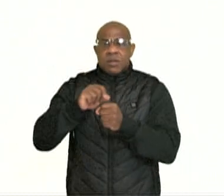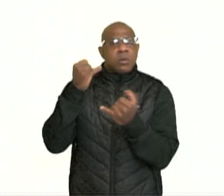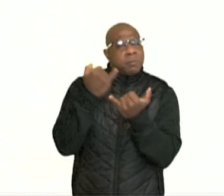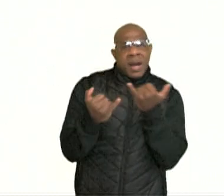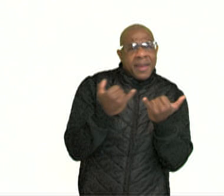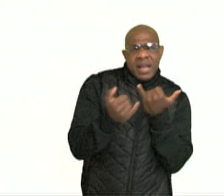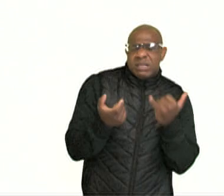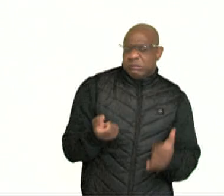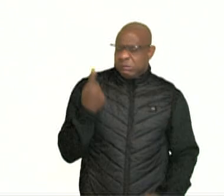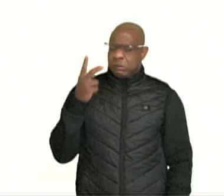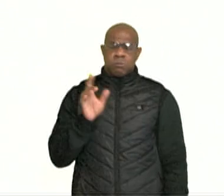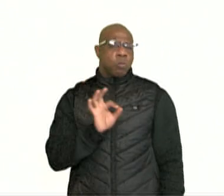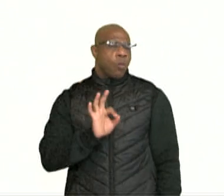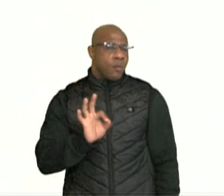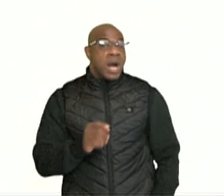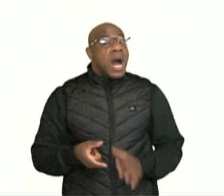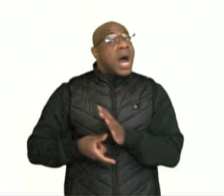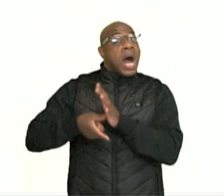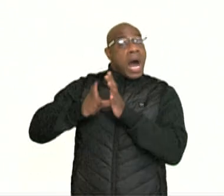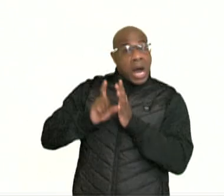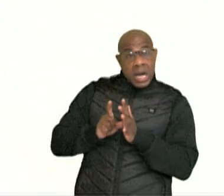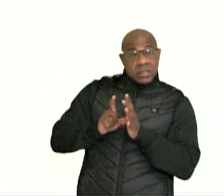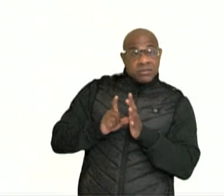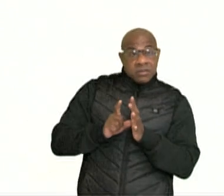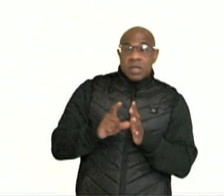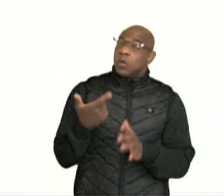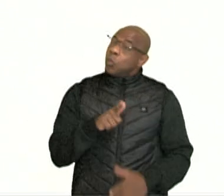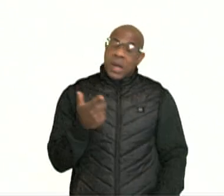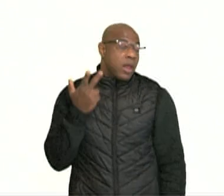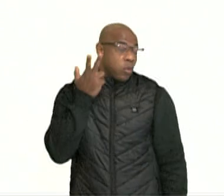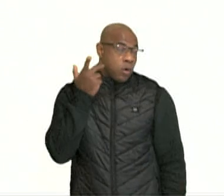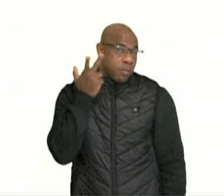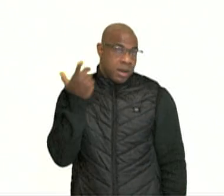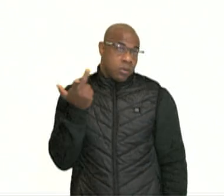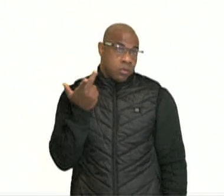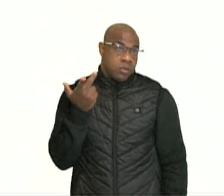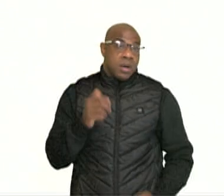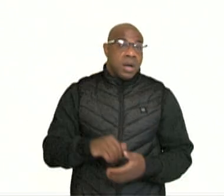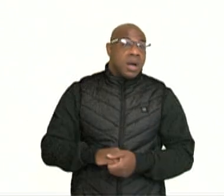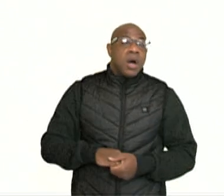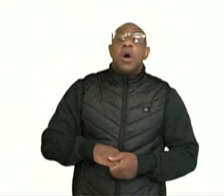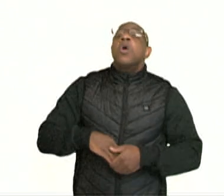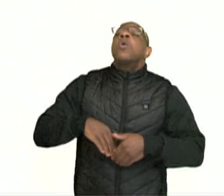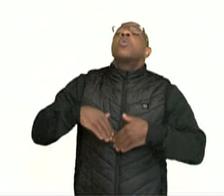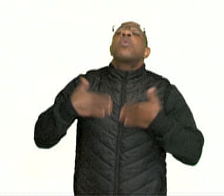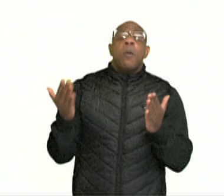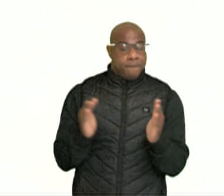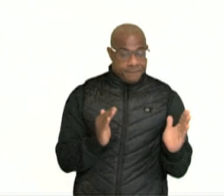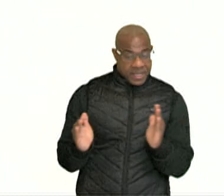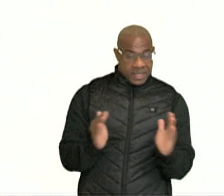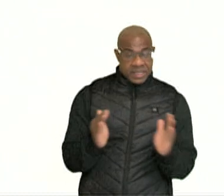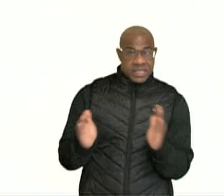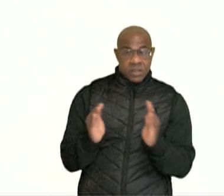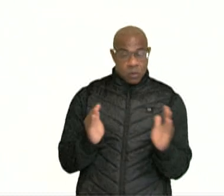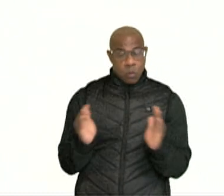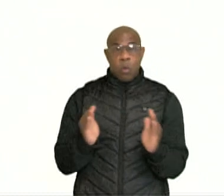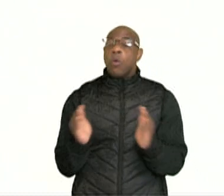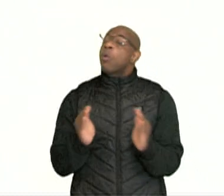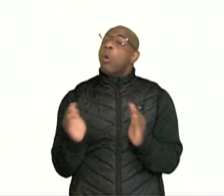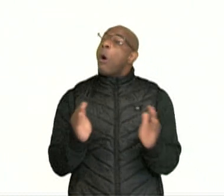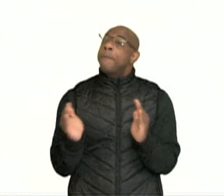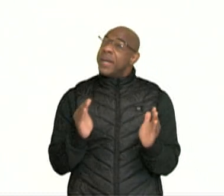parecessem estranhos. Antes, eles não eram tão comuns. A partir de que momento os aparelhos passaram a ser